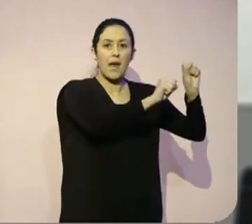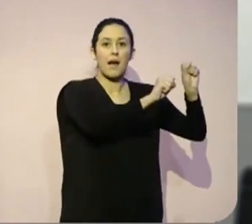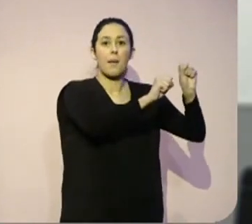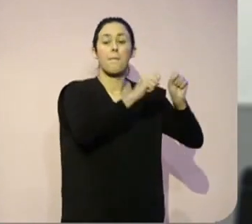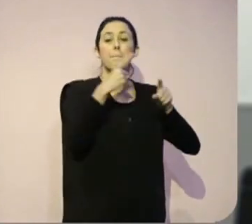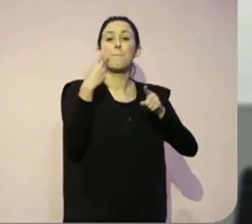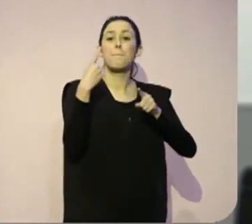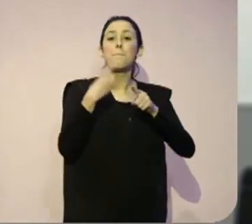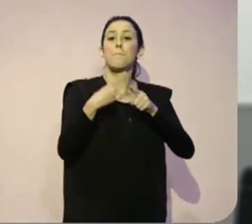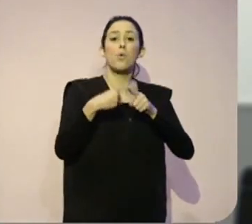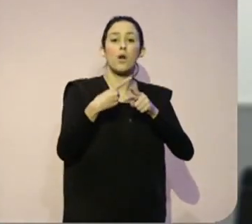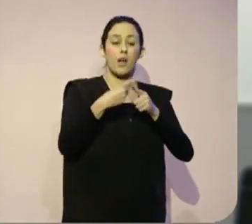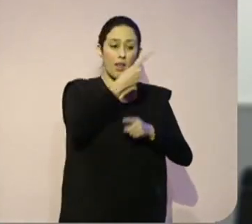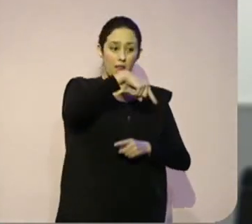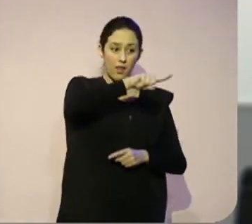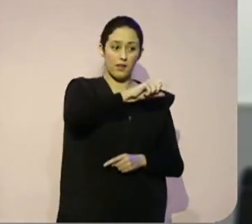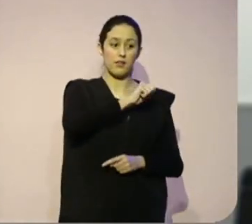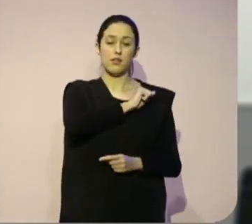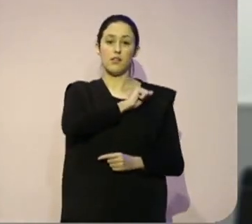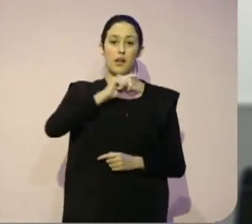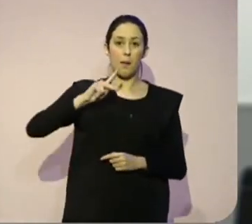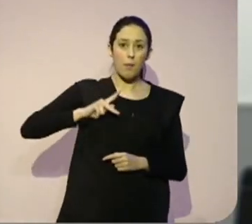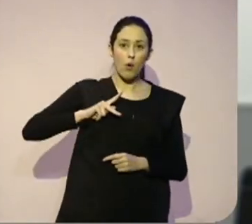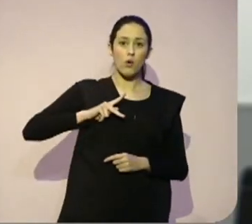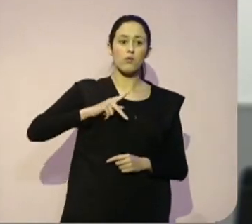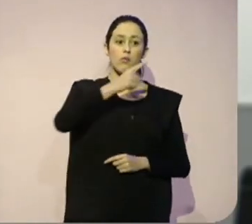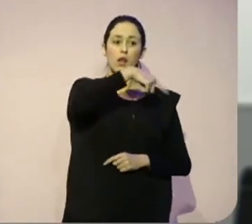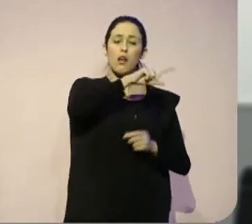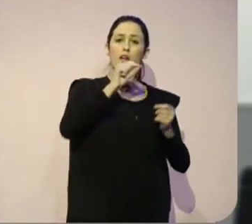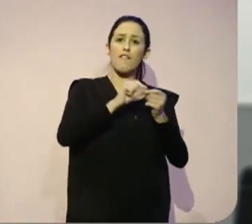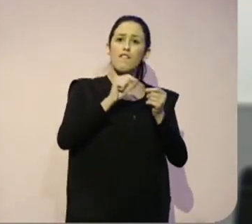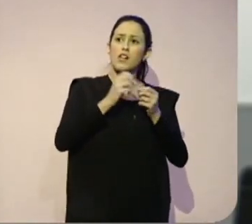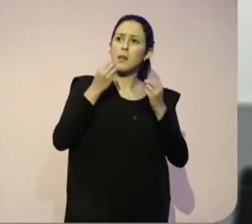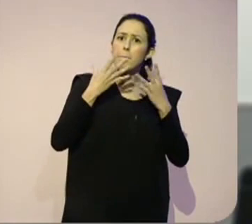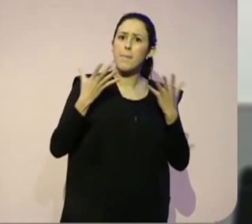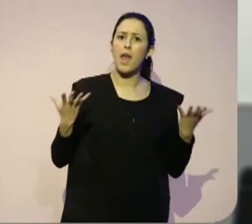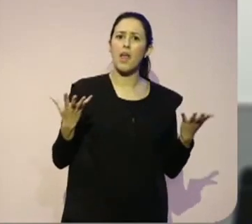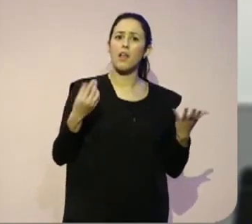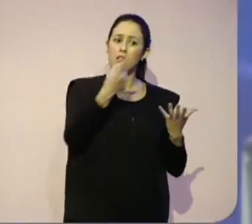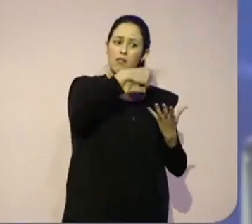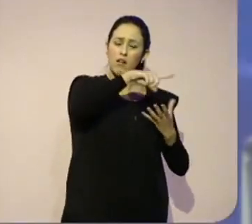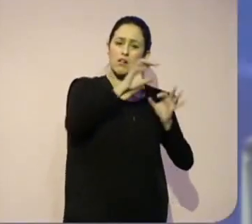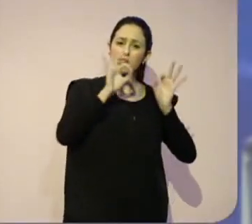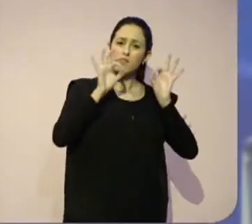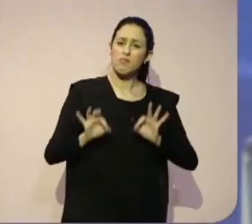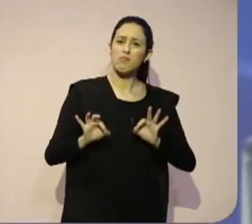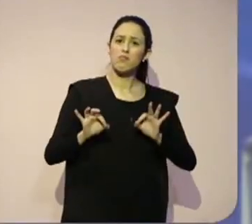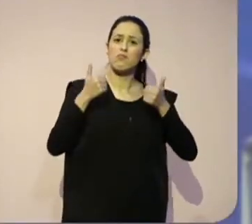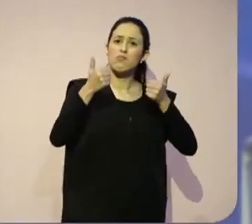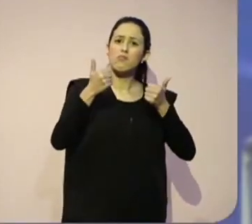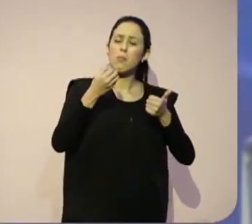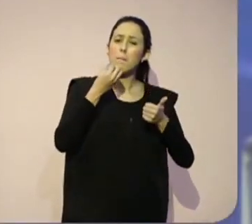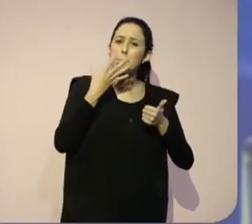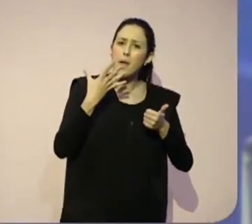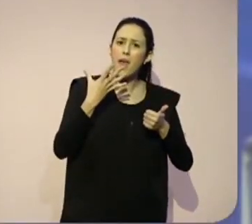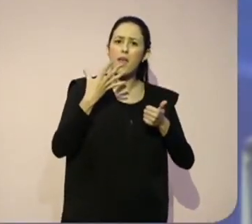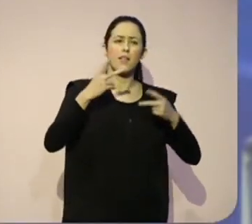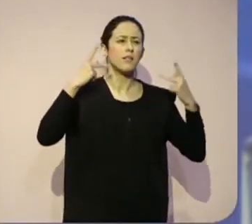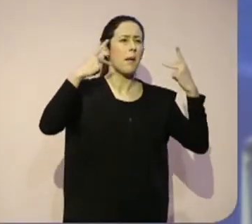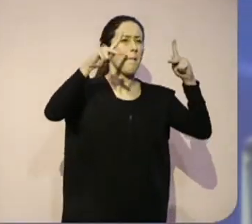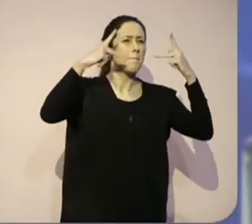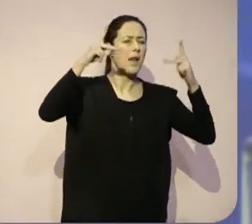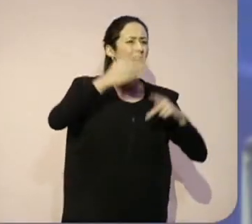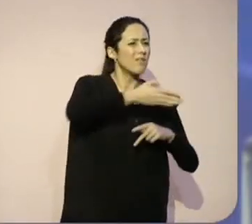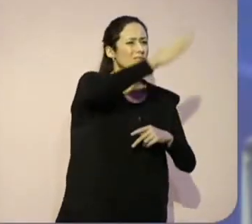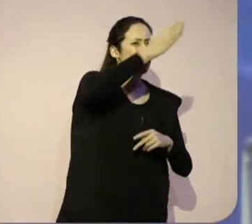são perseguidos por fazer o bem. Eles são perseguidos por levar a mensagem de